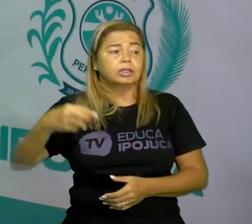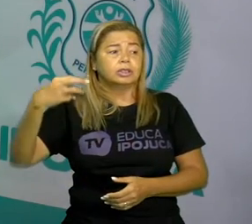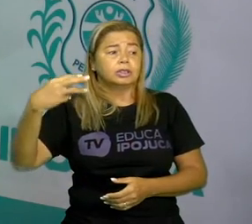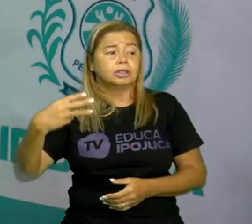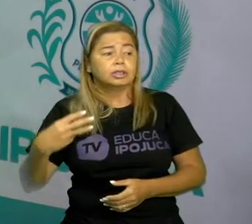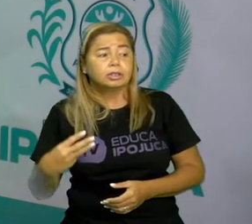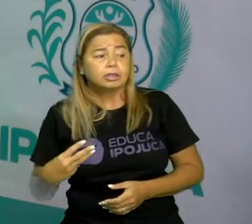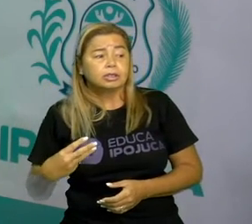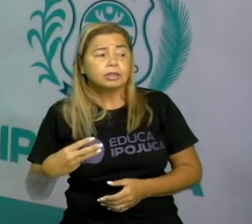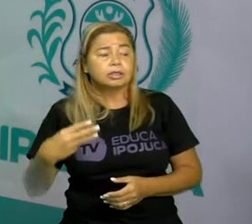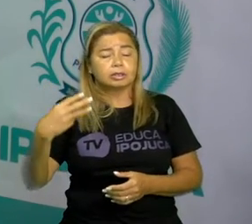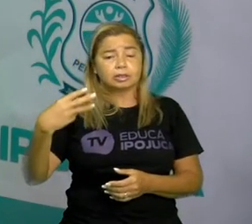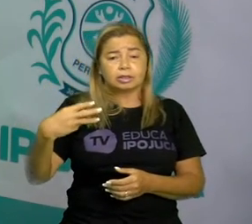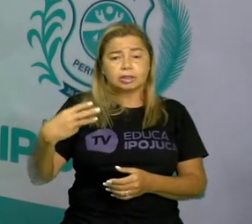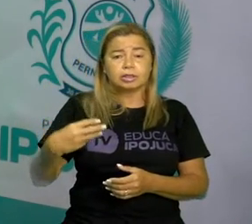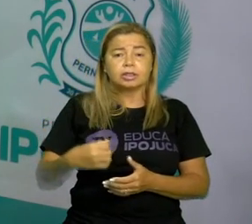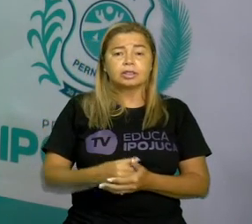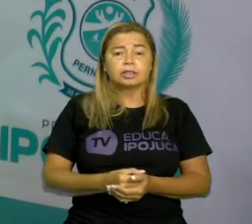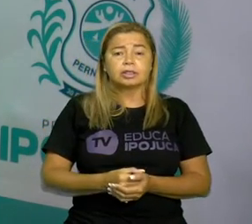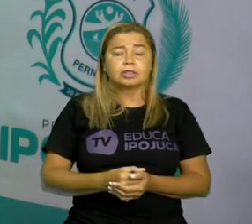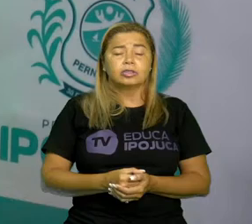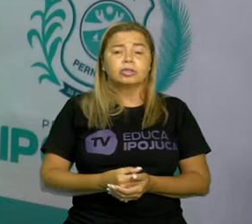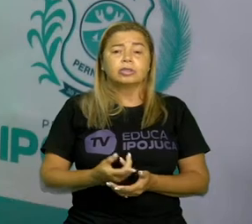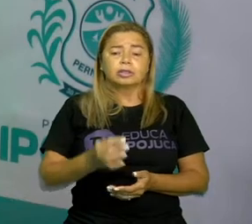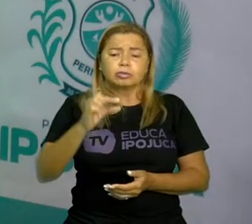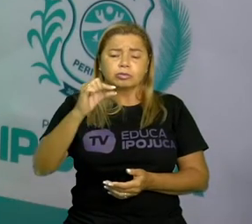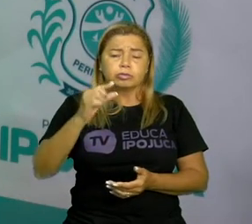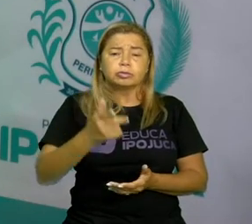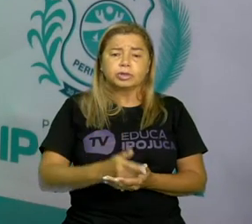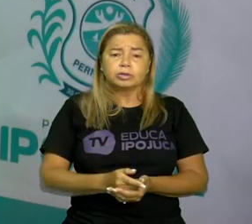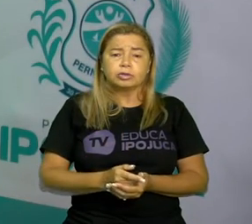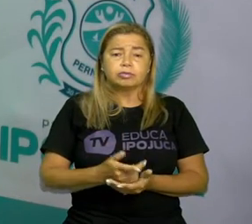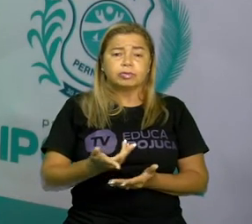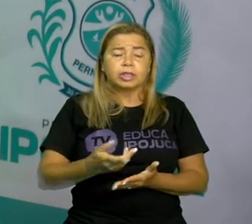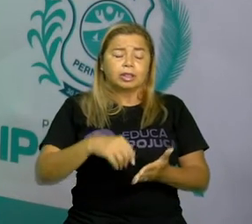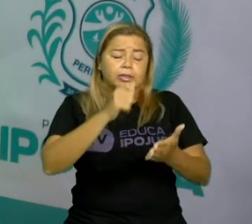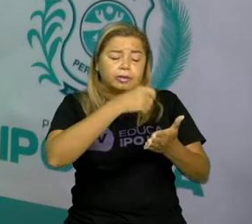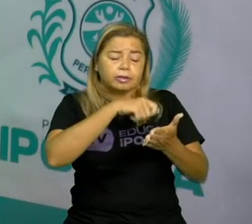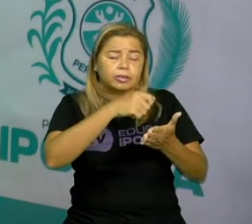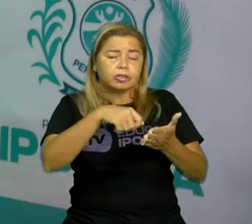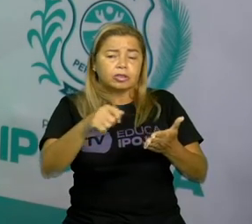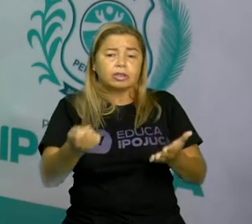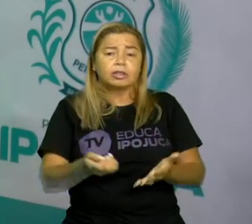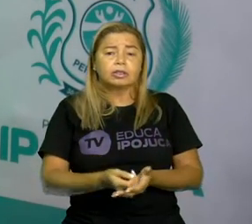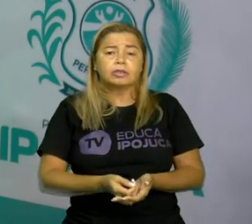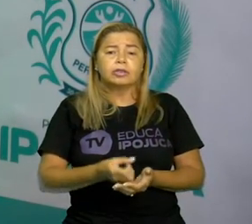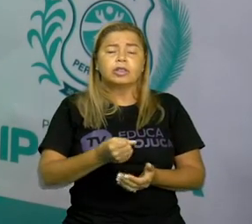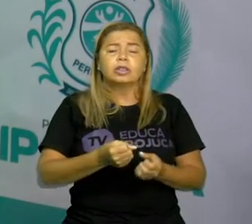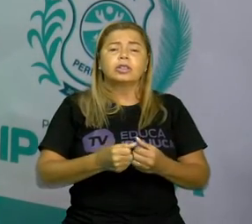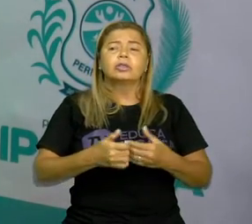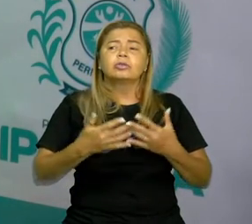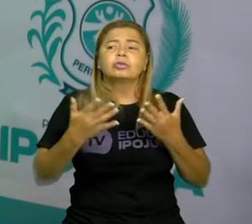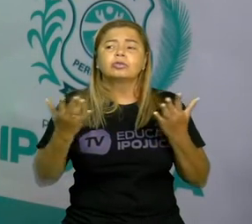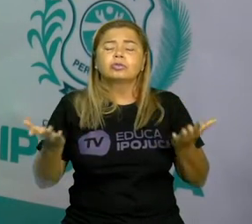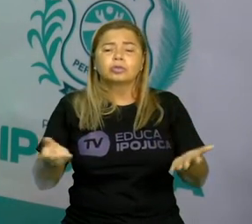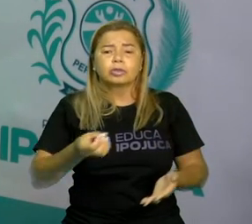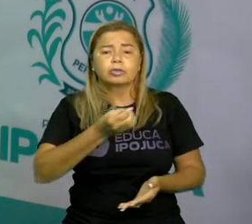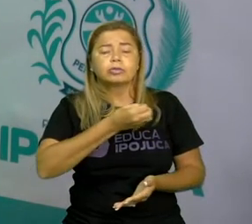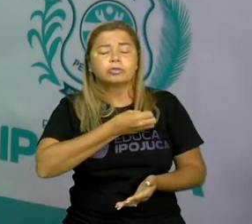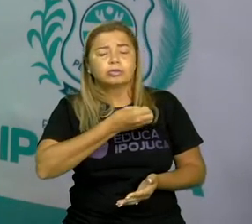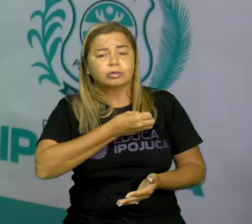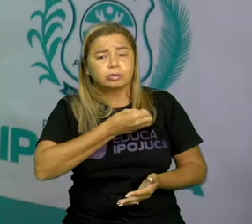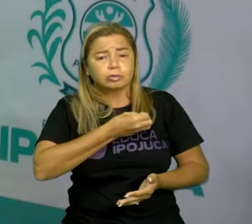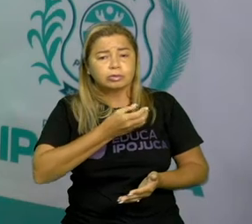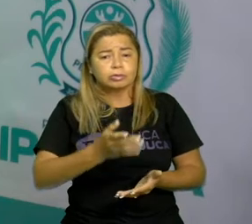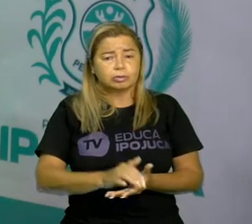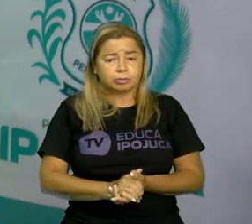lado. E você também pode já adiantando, fazendo a leitura, escrevendo como é que se lê cada número que